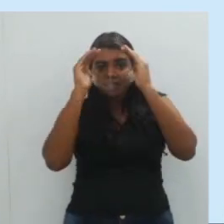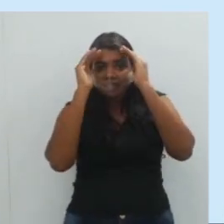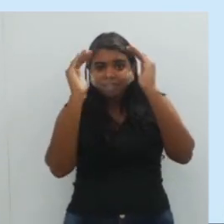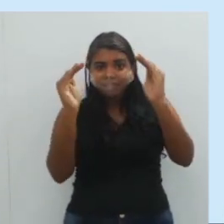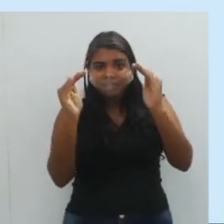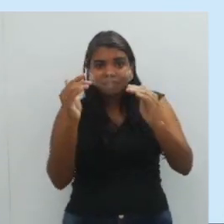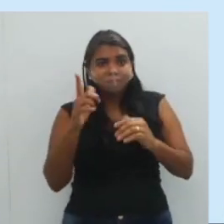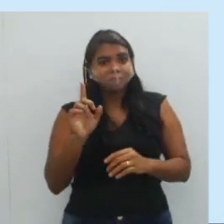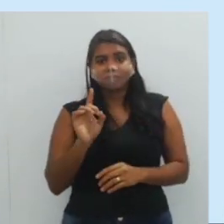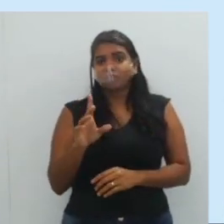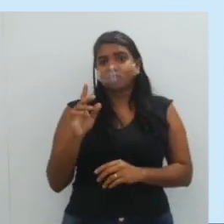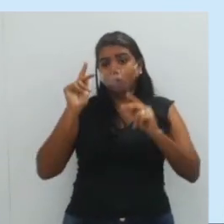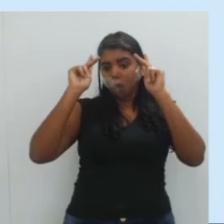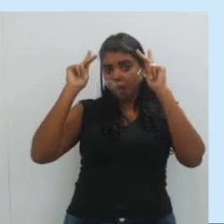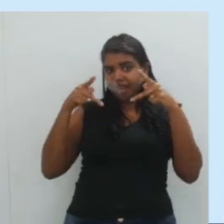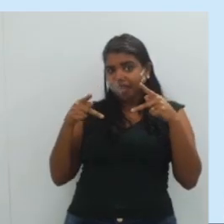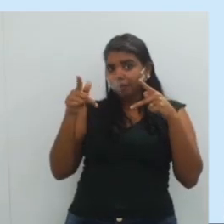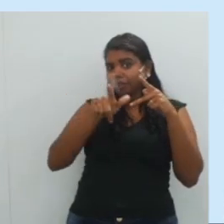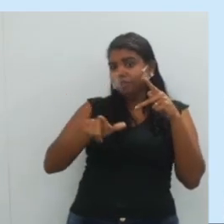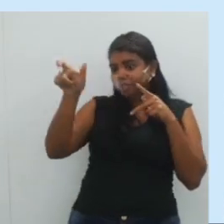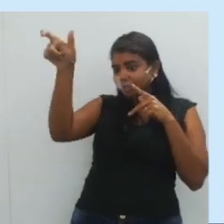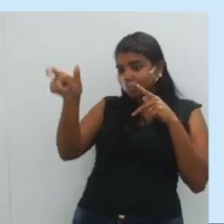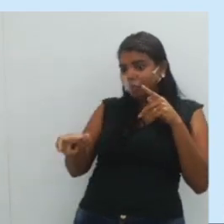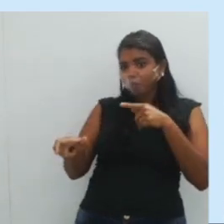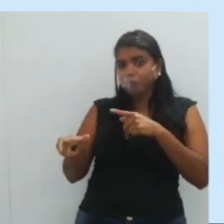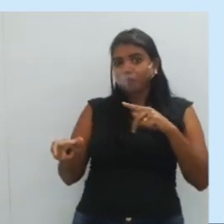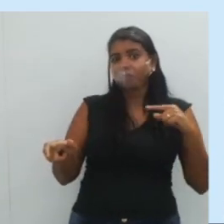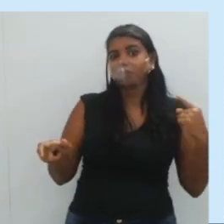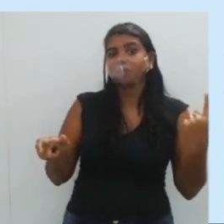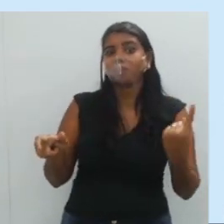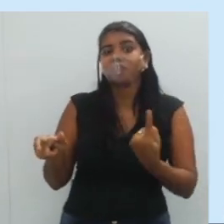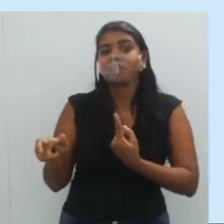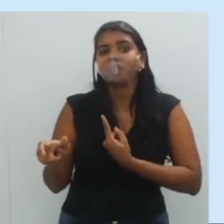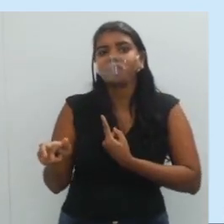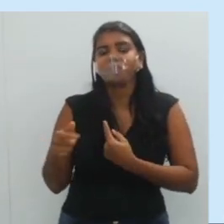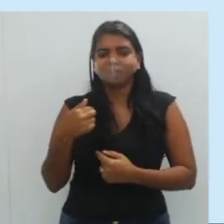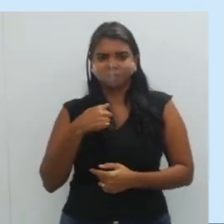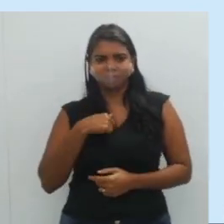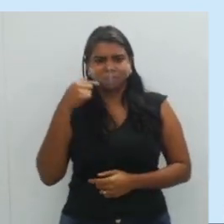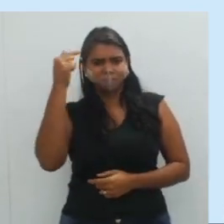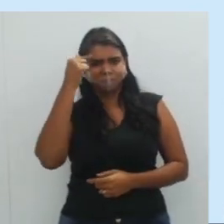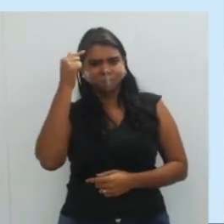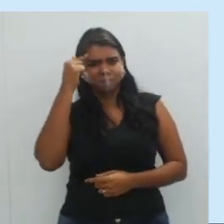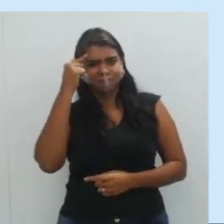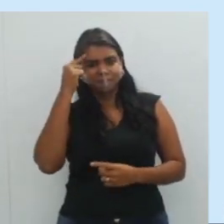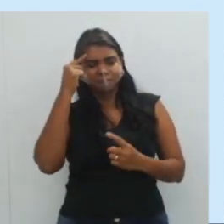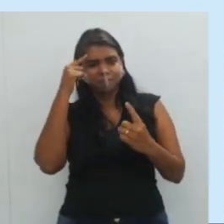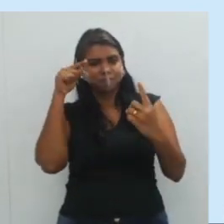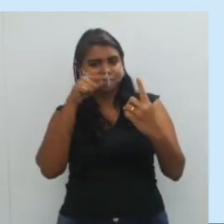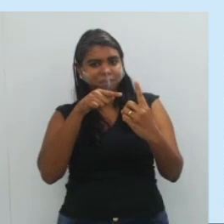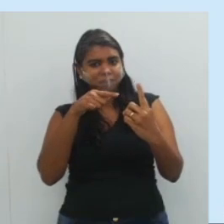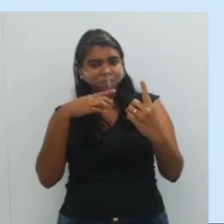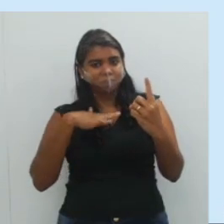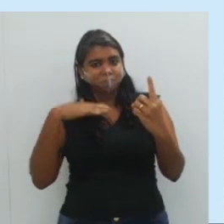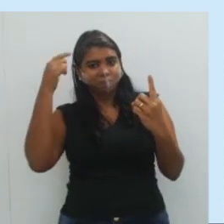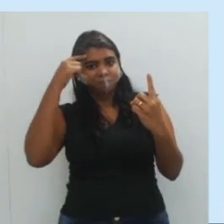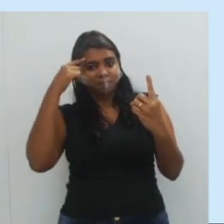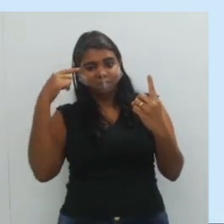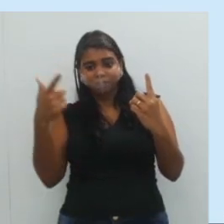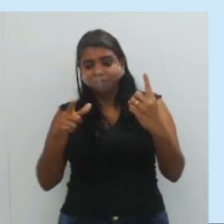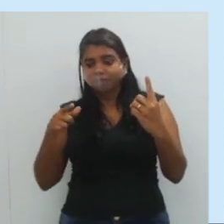respeito, então não é só o eu, tem o outro, o nós, então o meu pensamento, o do outro também, então isso